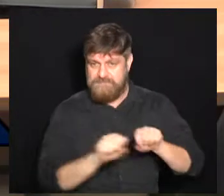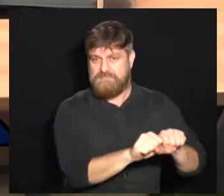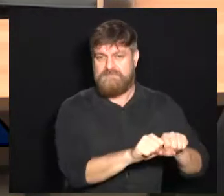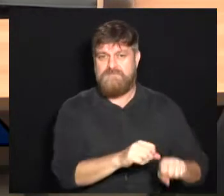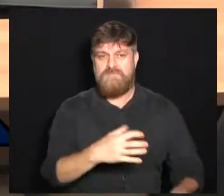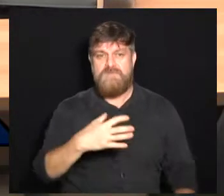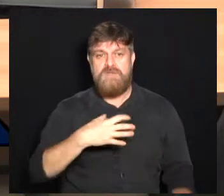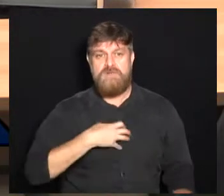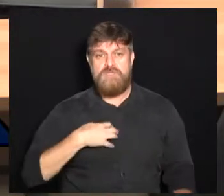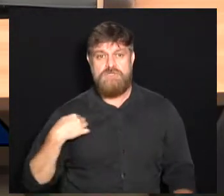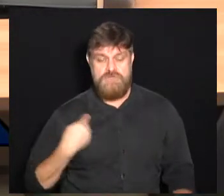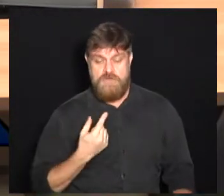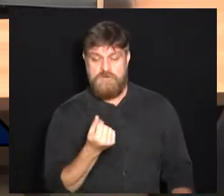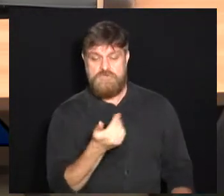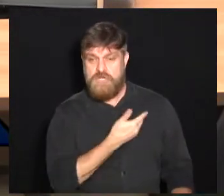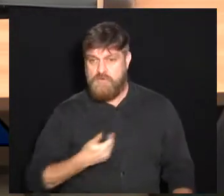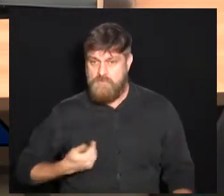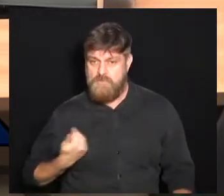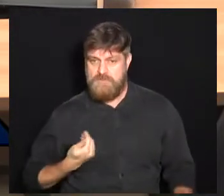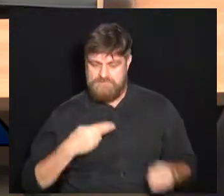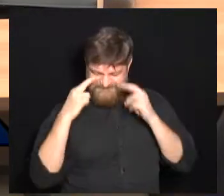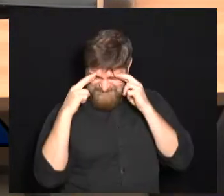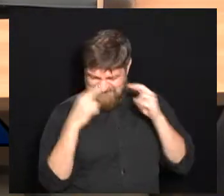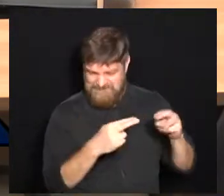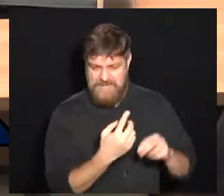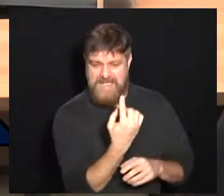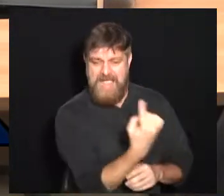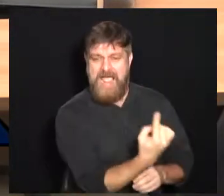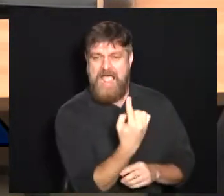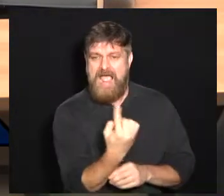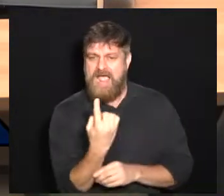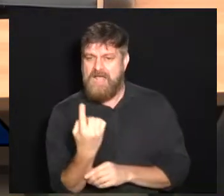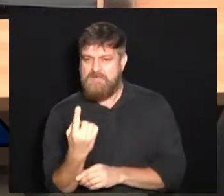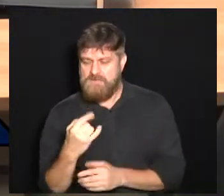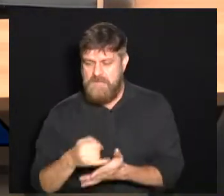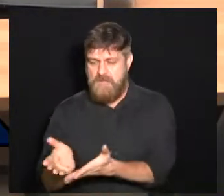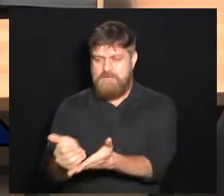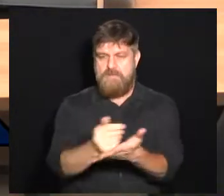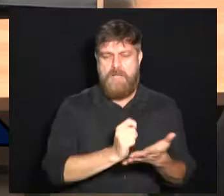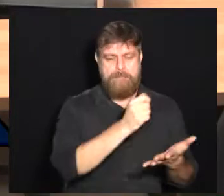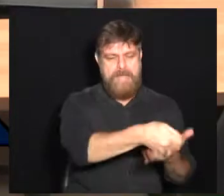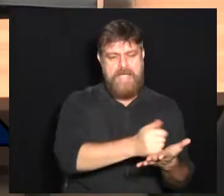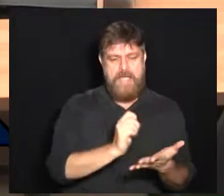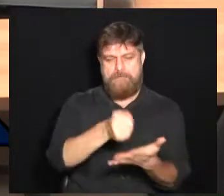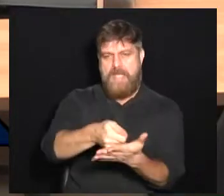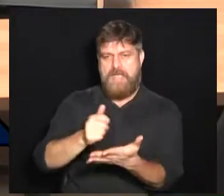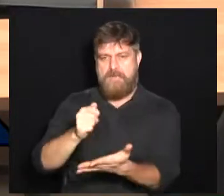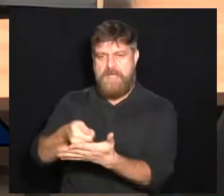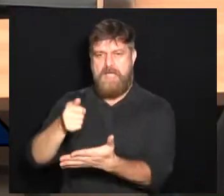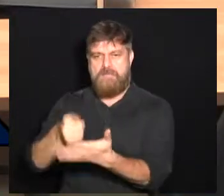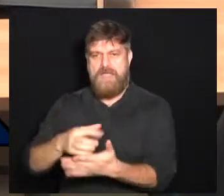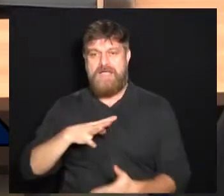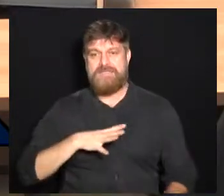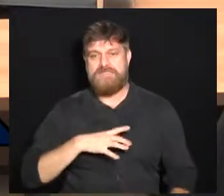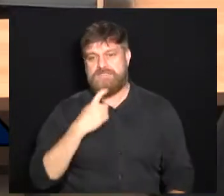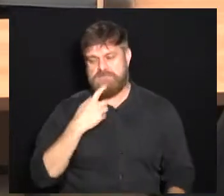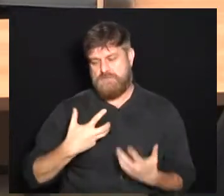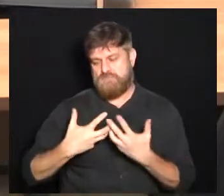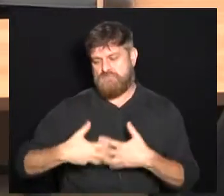forma de respeitar o dinheiro público, que é cada uma de vocês, que, através dos impostos, que sustenta a cidade de